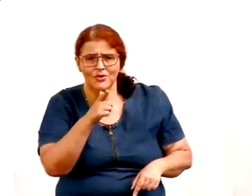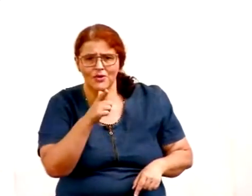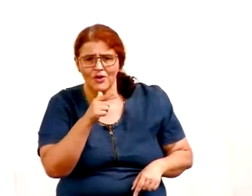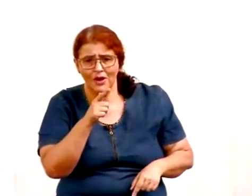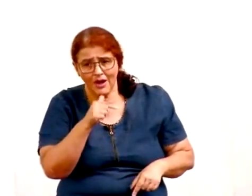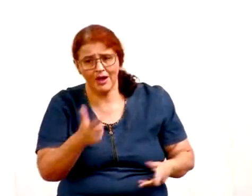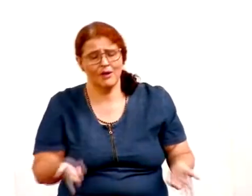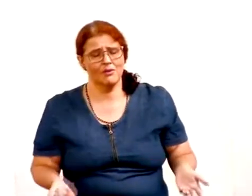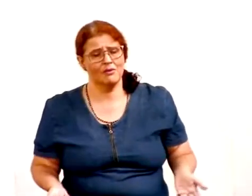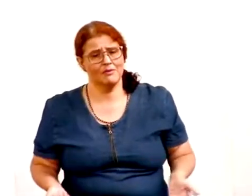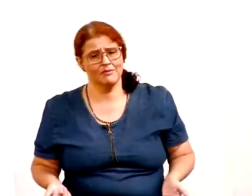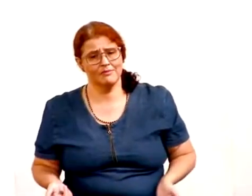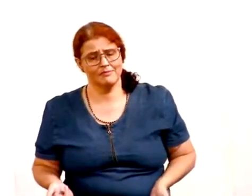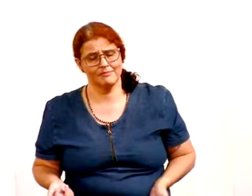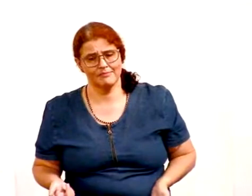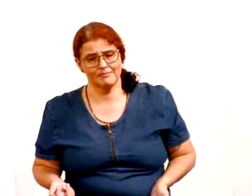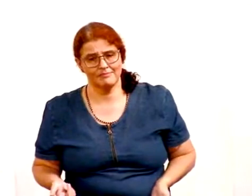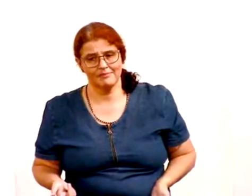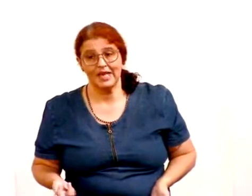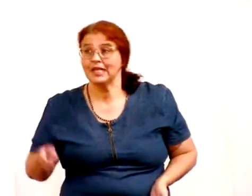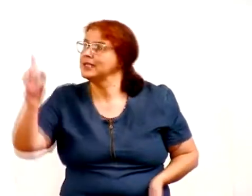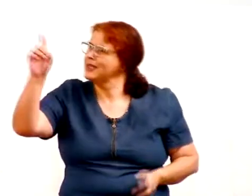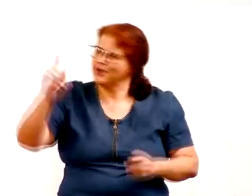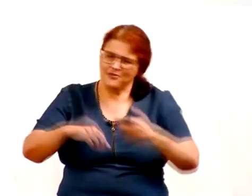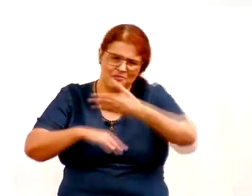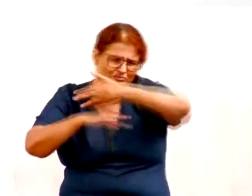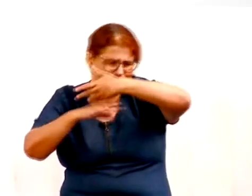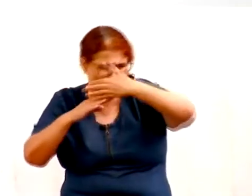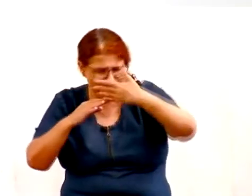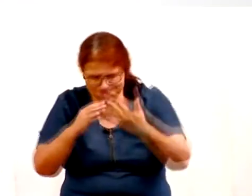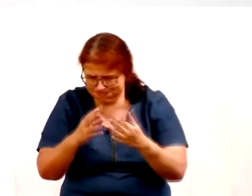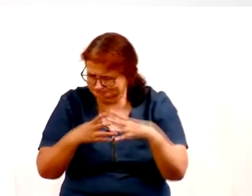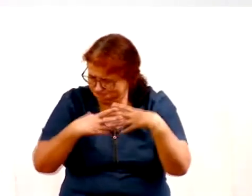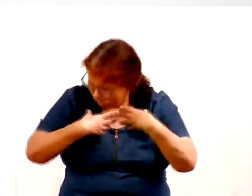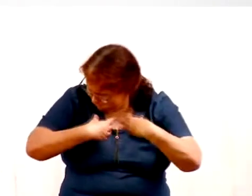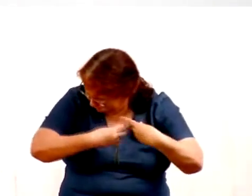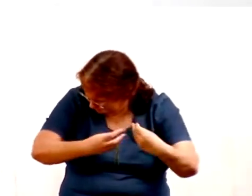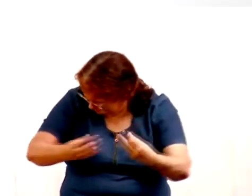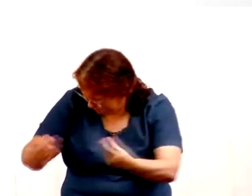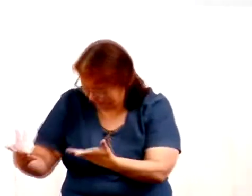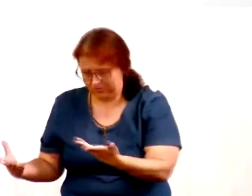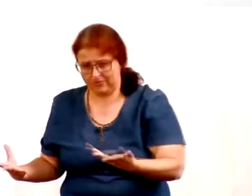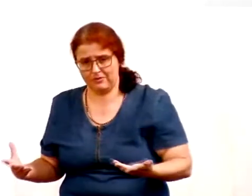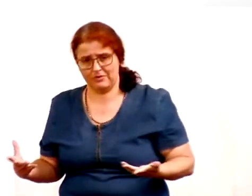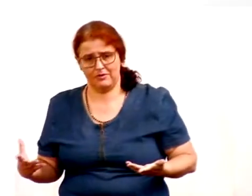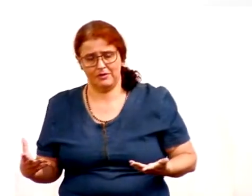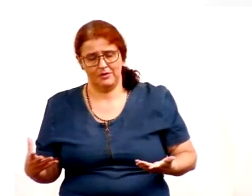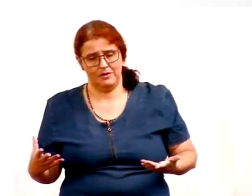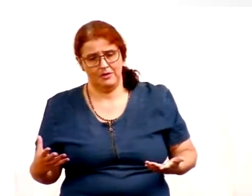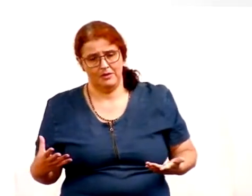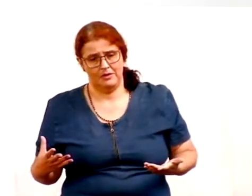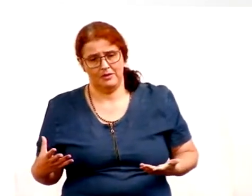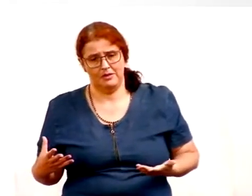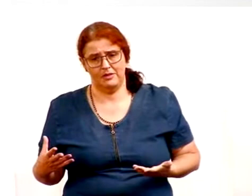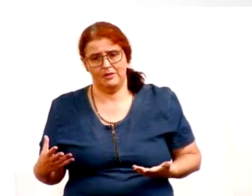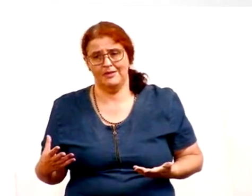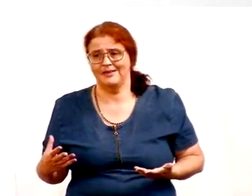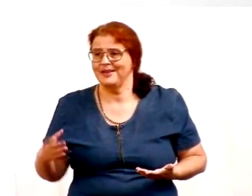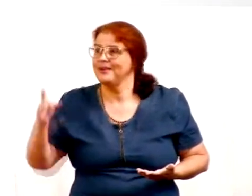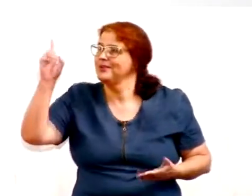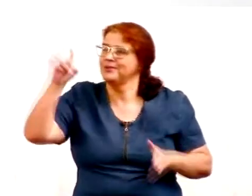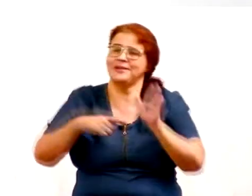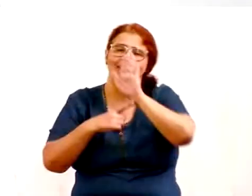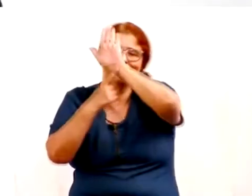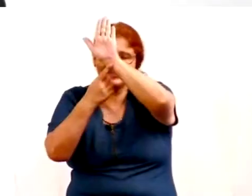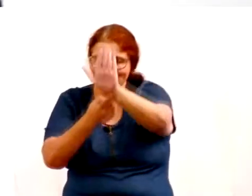Todos esses prodígios e milagres, queridos, são tomados aqui como manifestações teofânicas de Deus ao povo